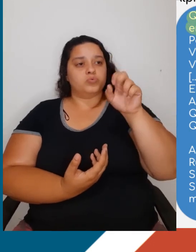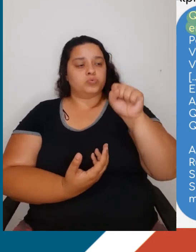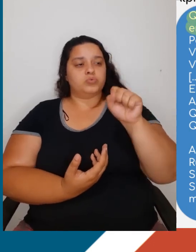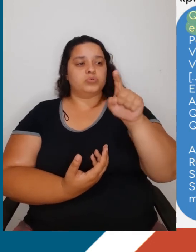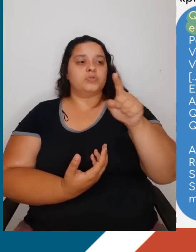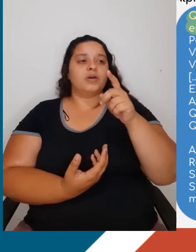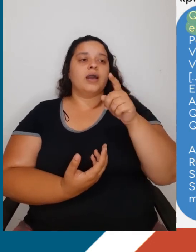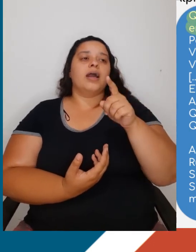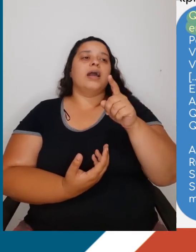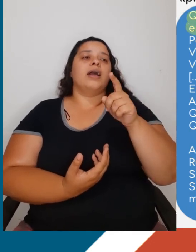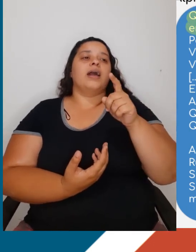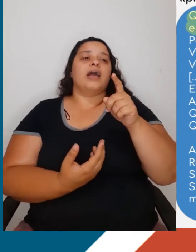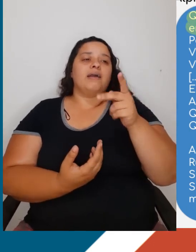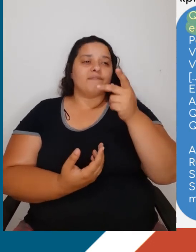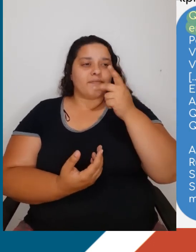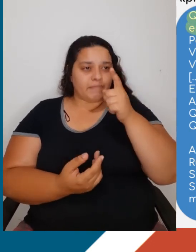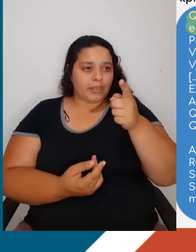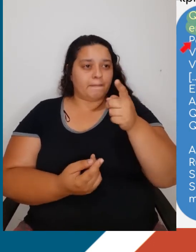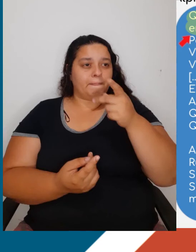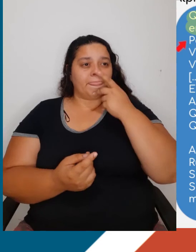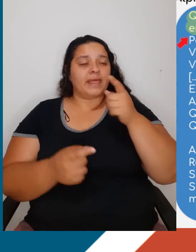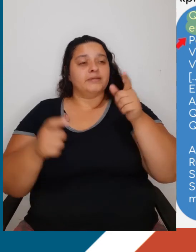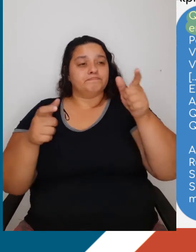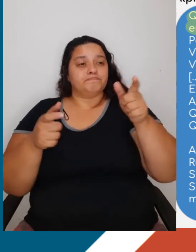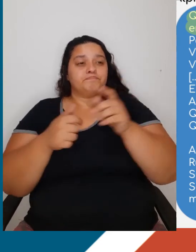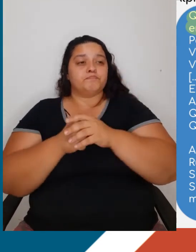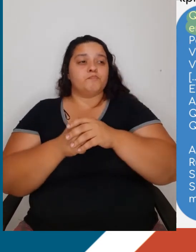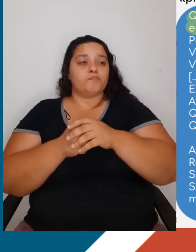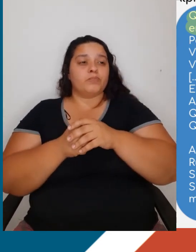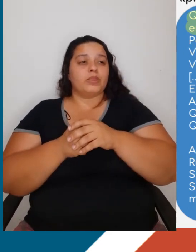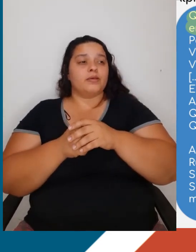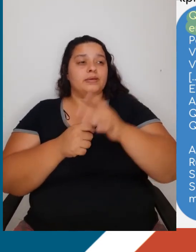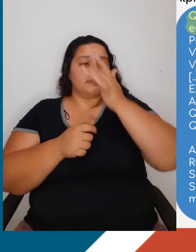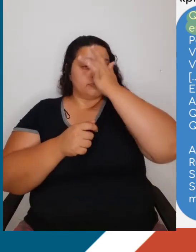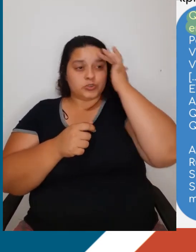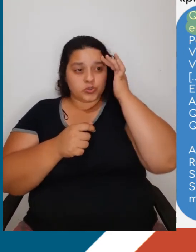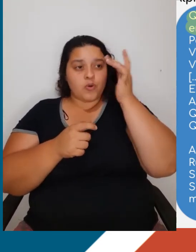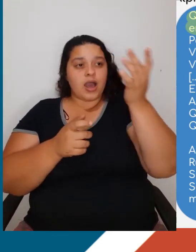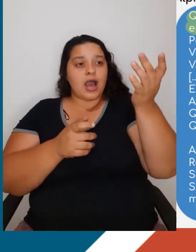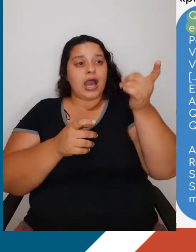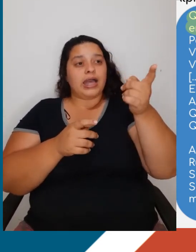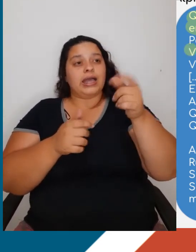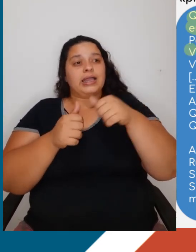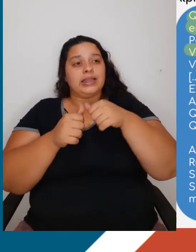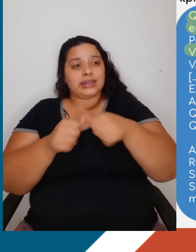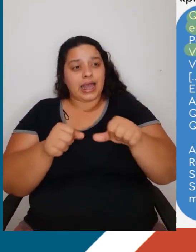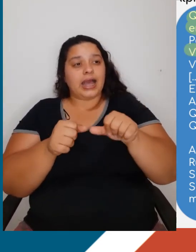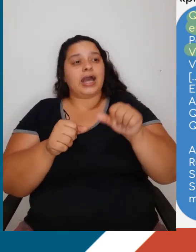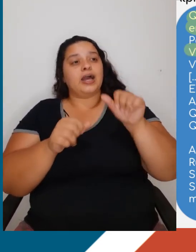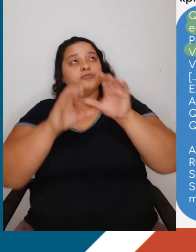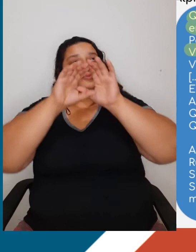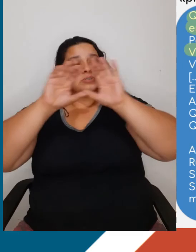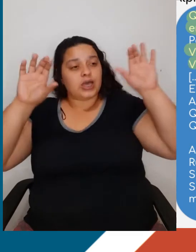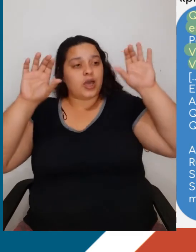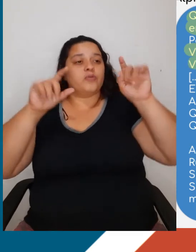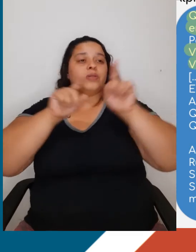um viés místico e sobrenatural. A personagem enlouquece e, do alto de uma torre, quer alcançar ao mesmo tempo a lua no céu